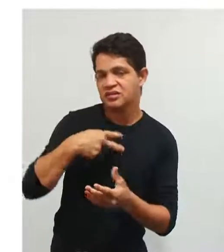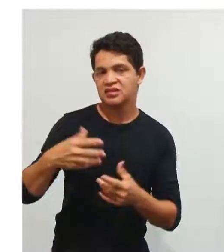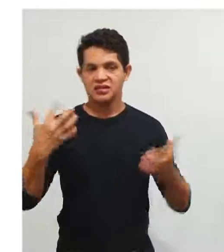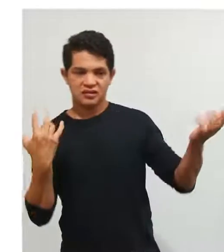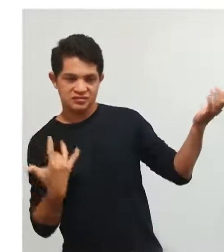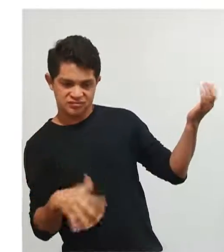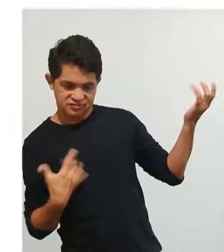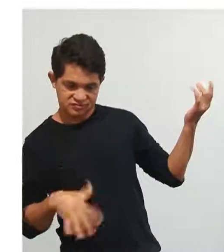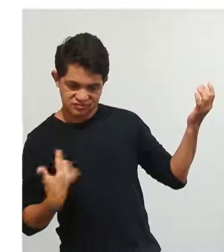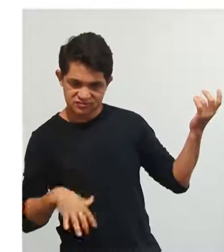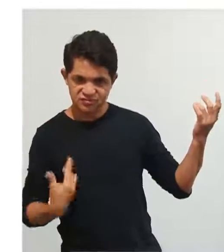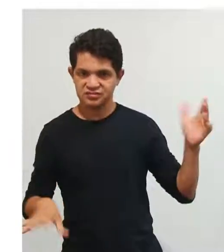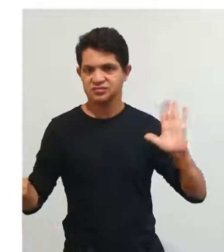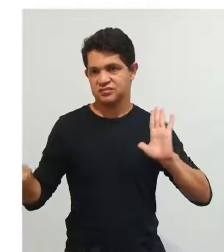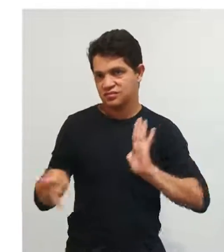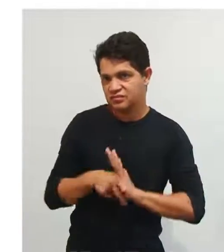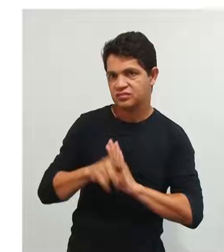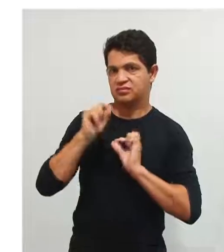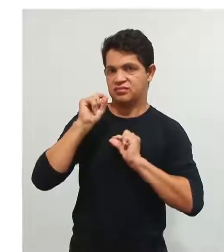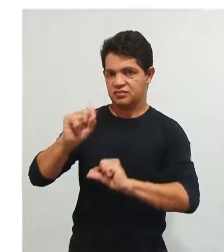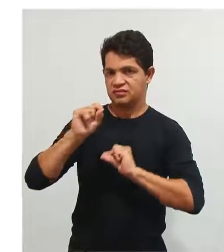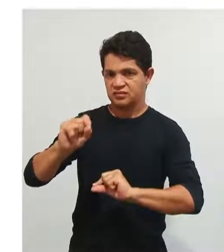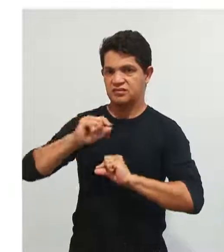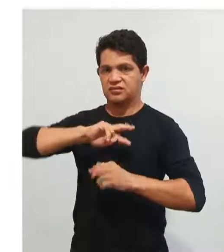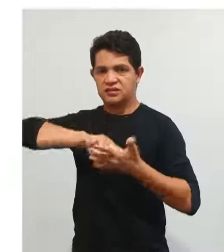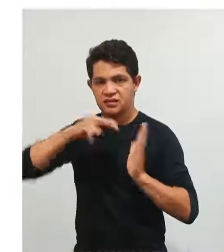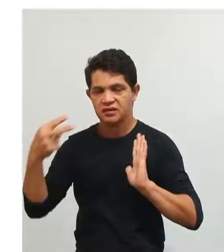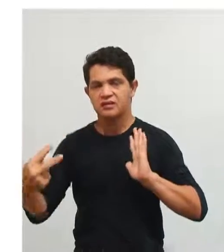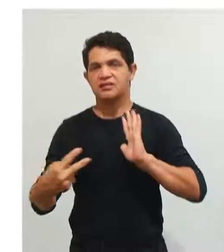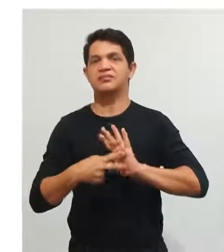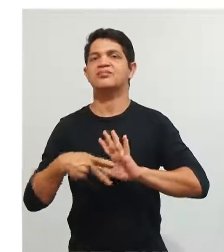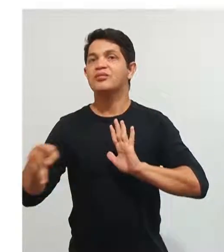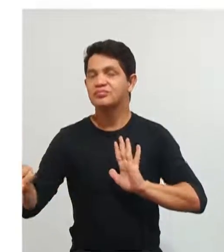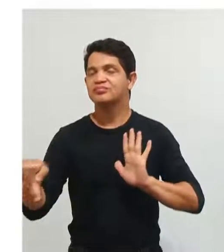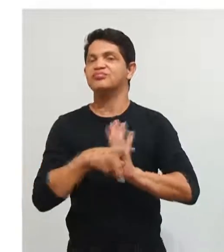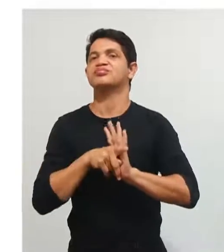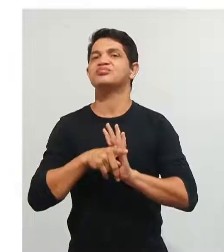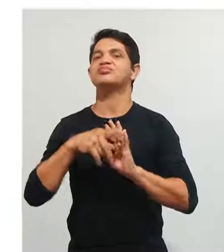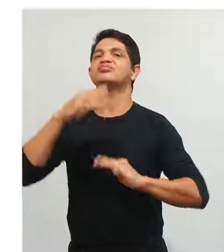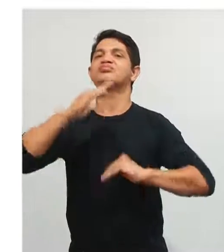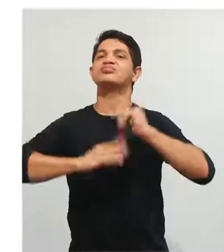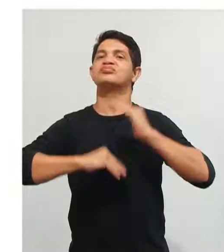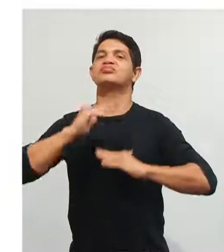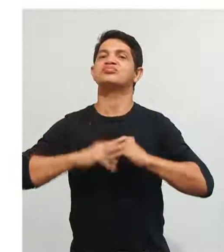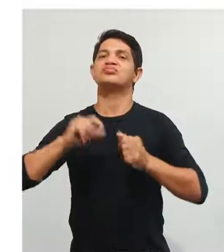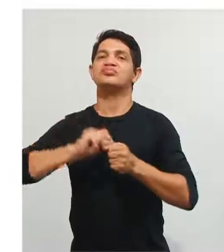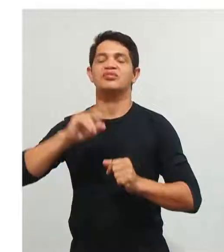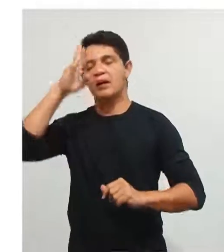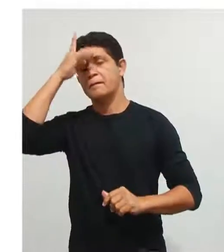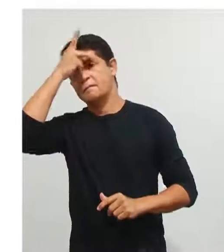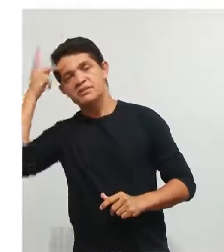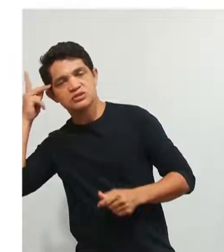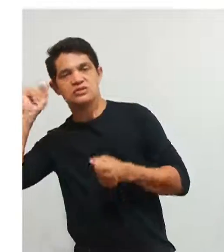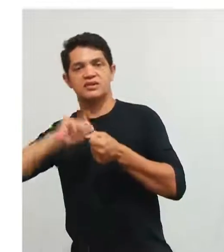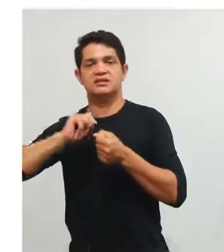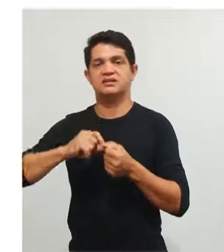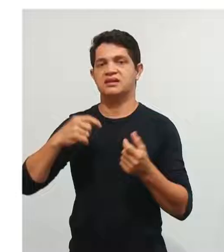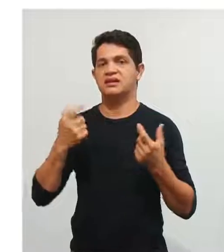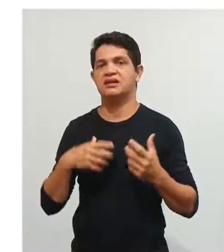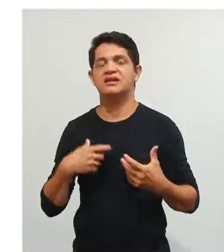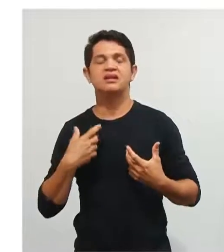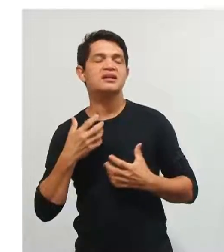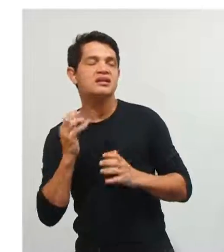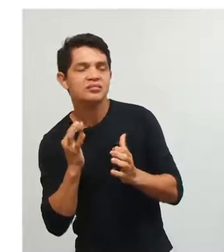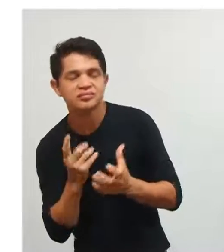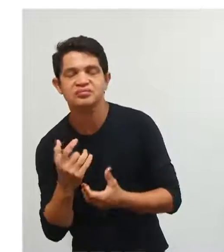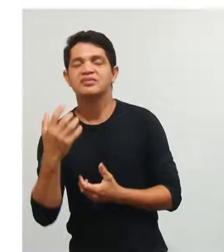eram costumes do Brasil rural, quando as tropas que conduziam o gado paravam nas fazendas. Sempre havia